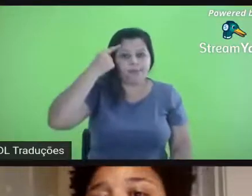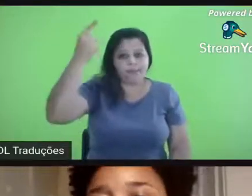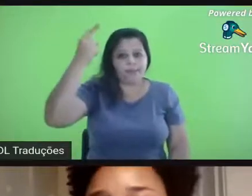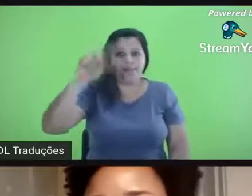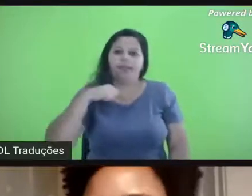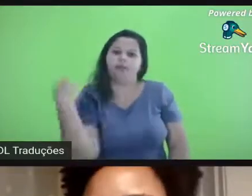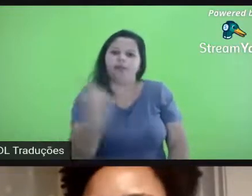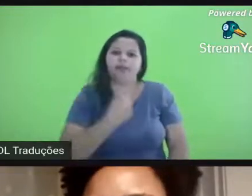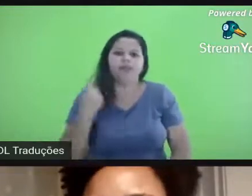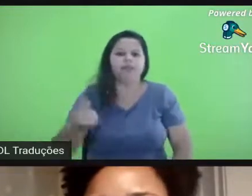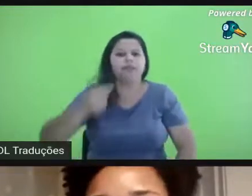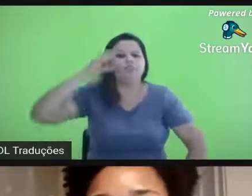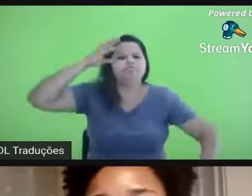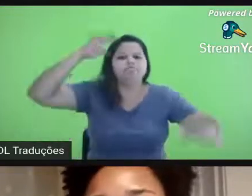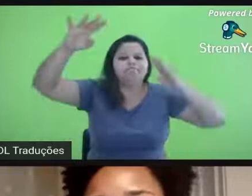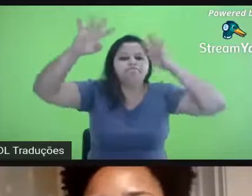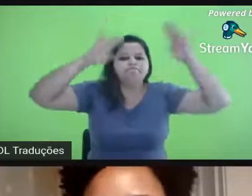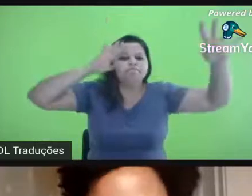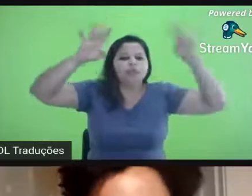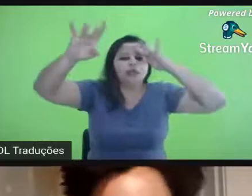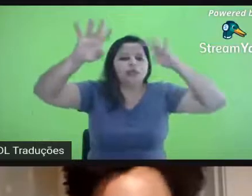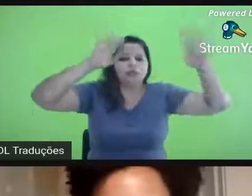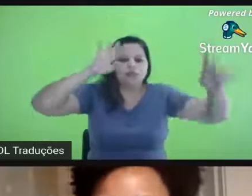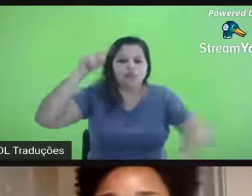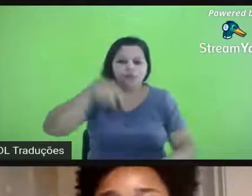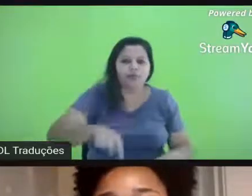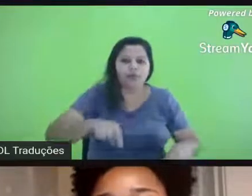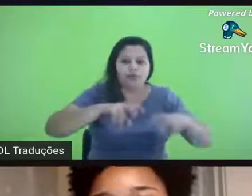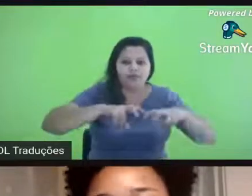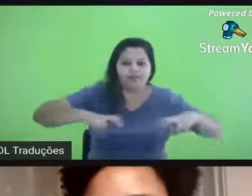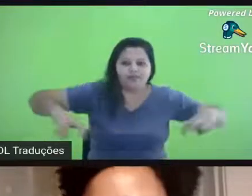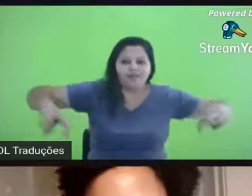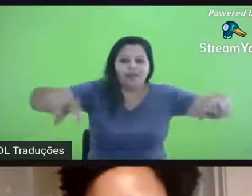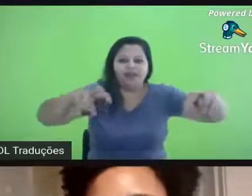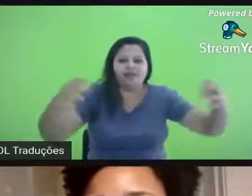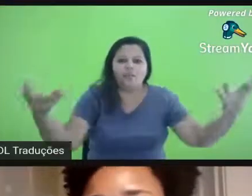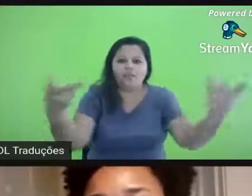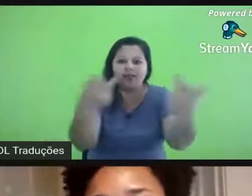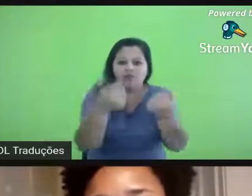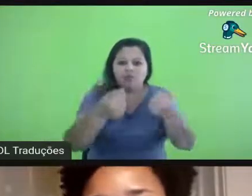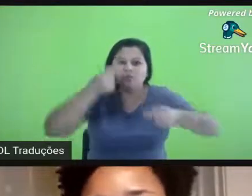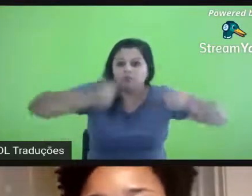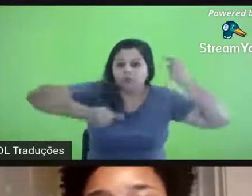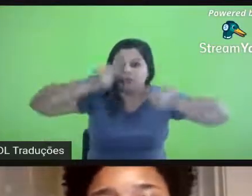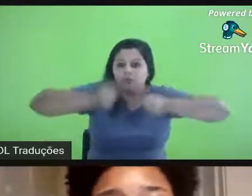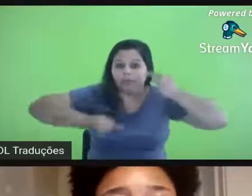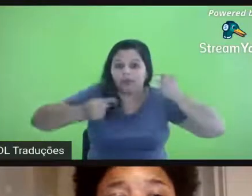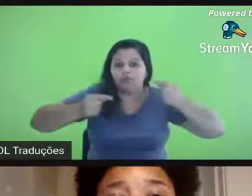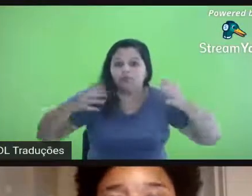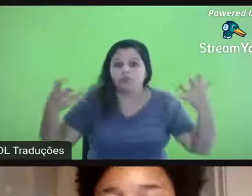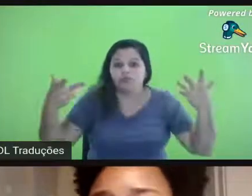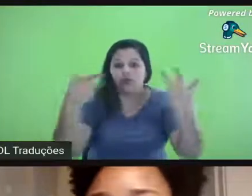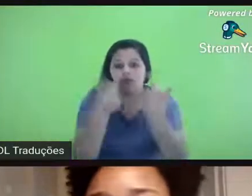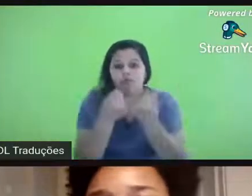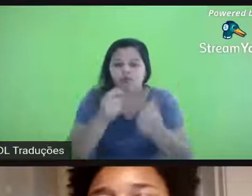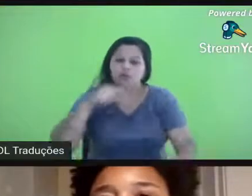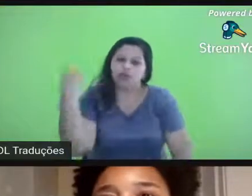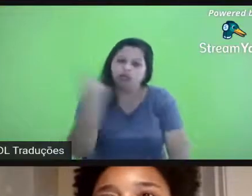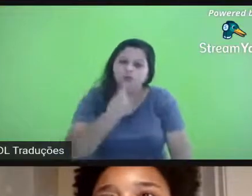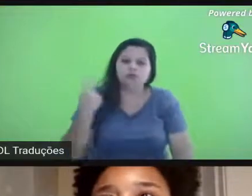como contribuição para essa mesa maravilhosa, para esse debate maravilhoso, que nós